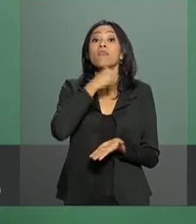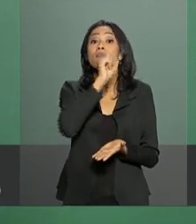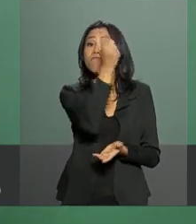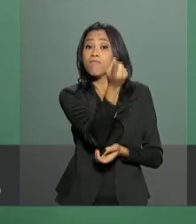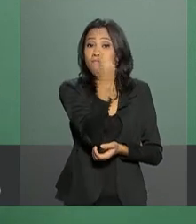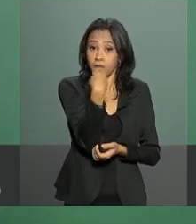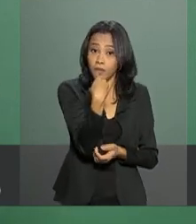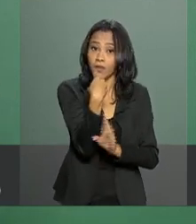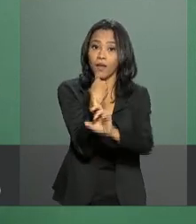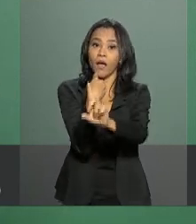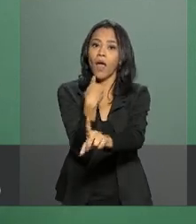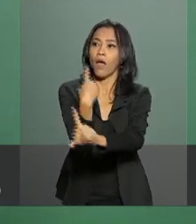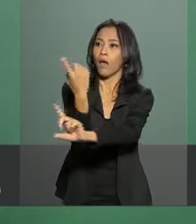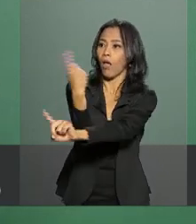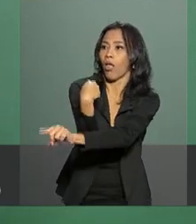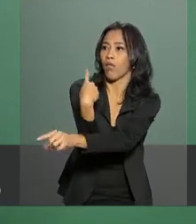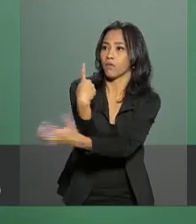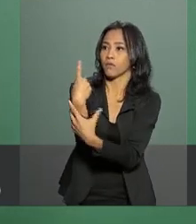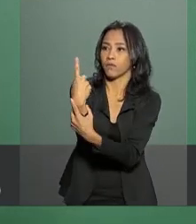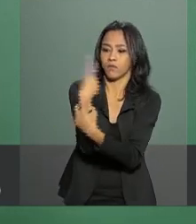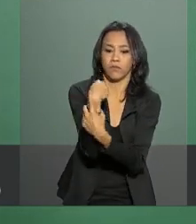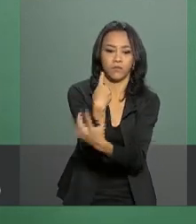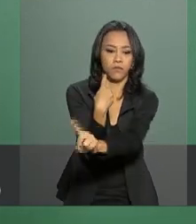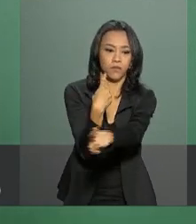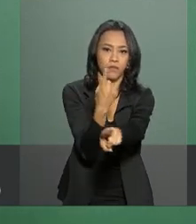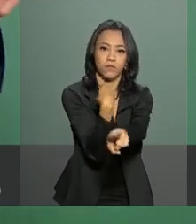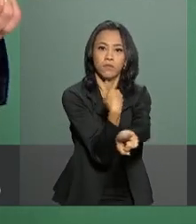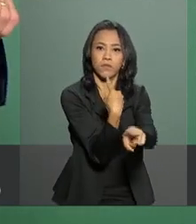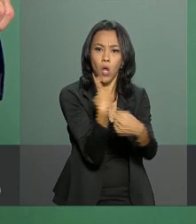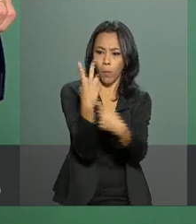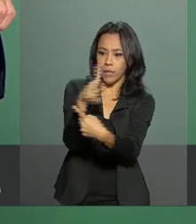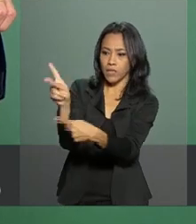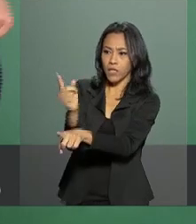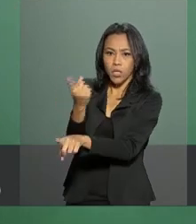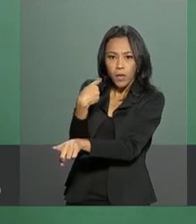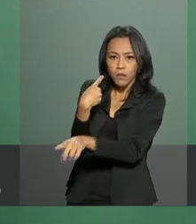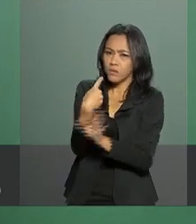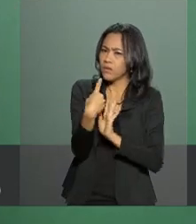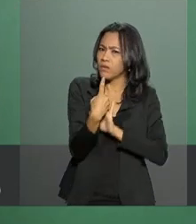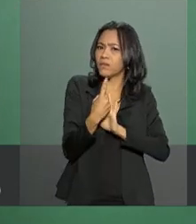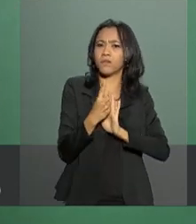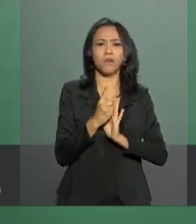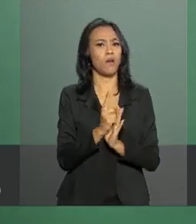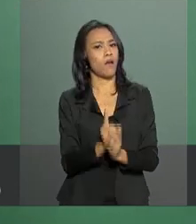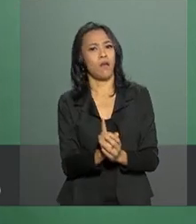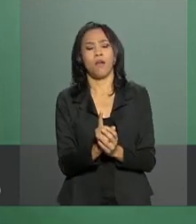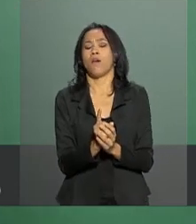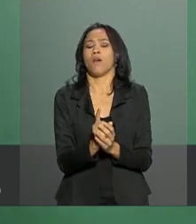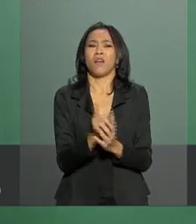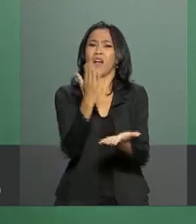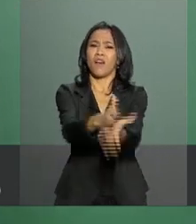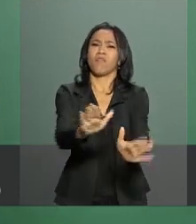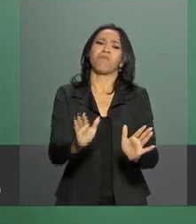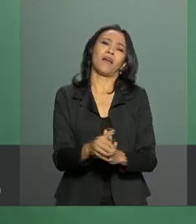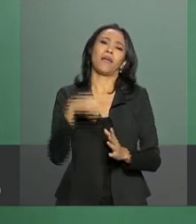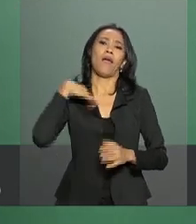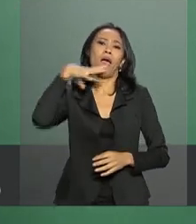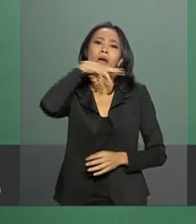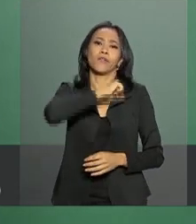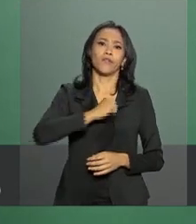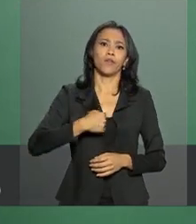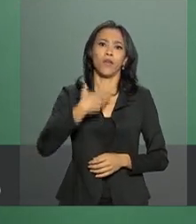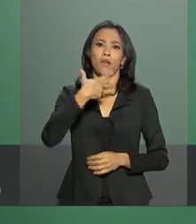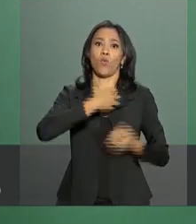não é uma vontade autoritário não é a vontade do presidente da república alex acaba um pouco no país com essa história de achar que a